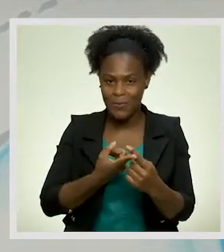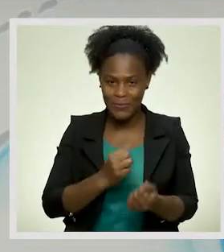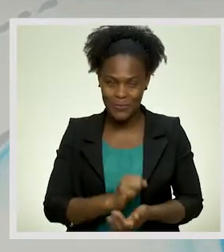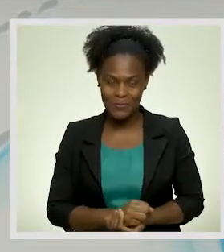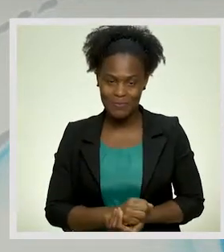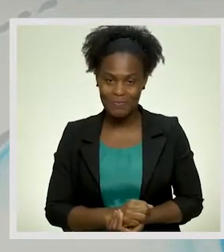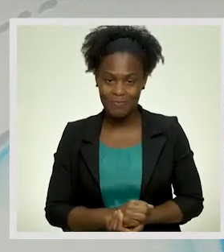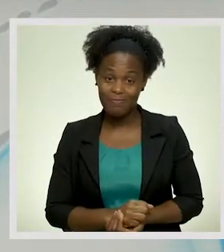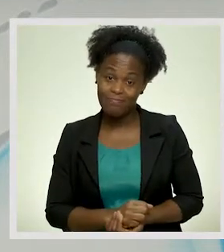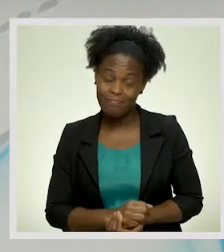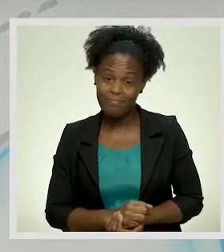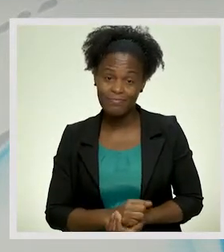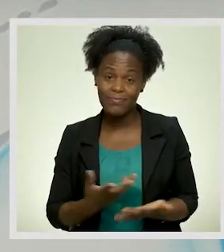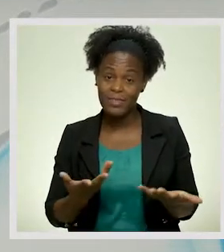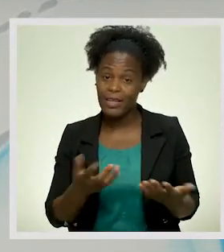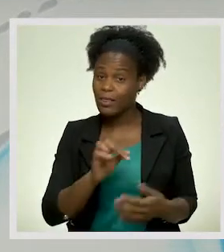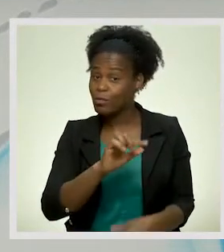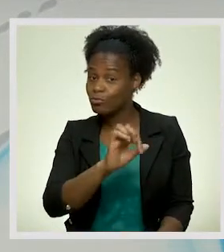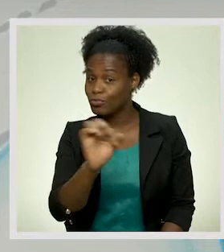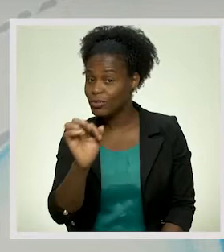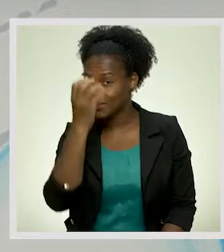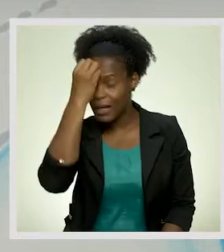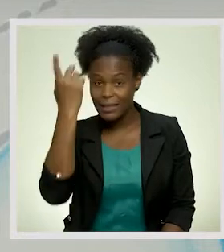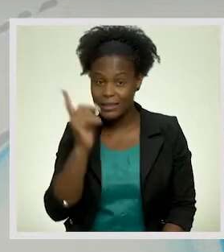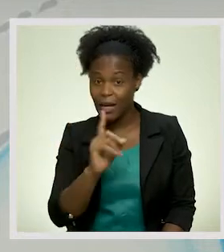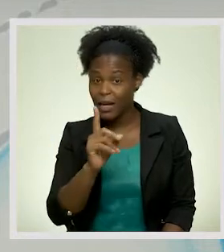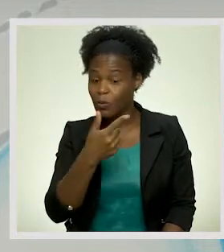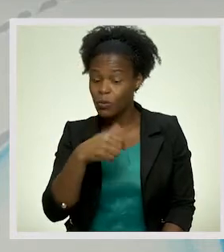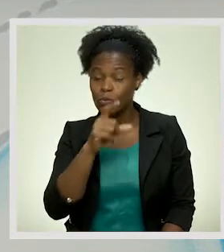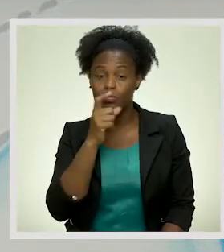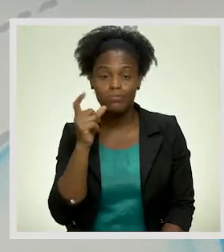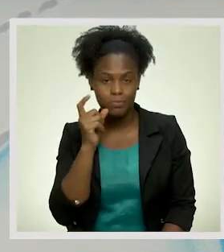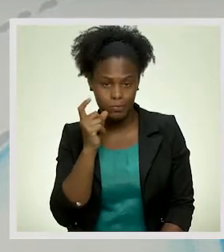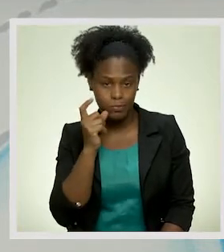ano. Não se esqueçam do nosso compromisso.